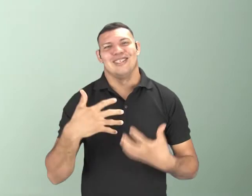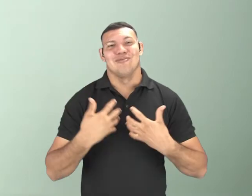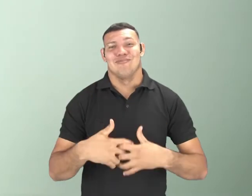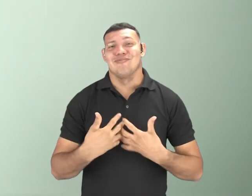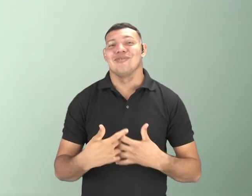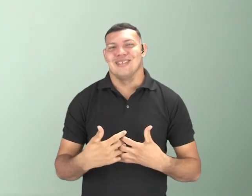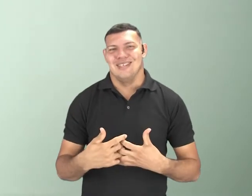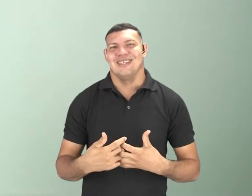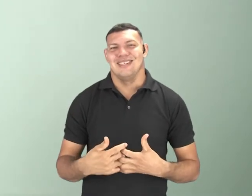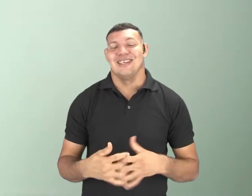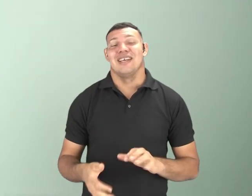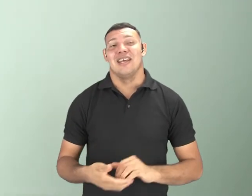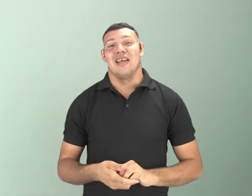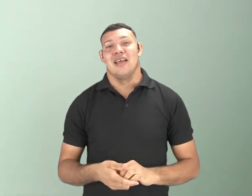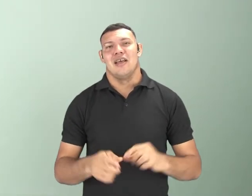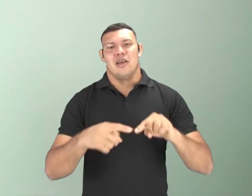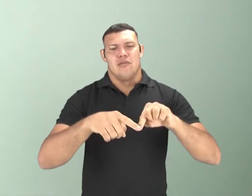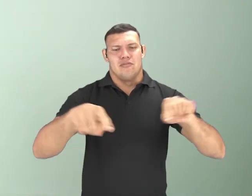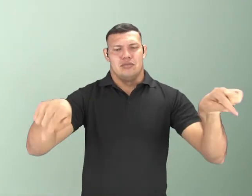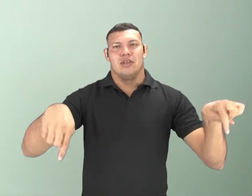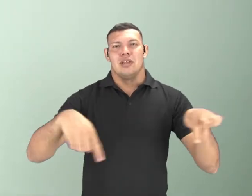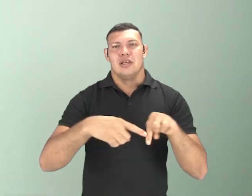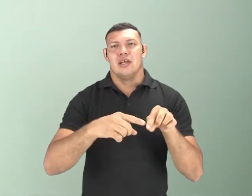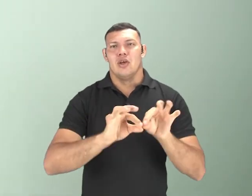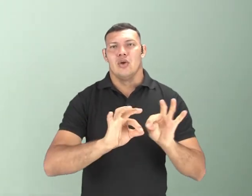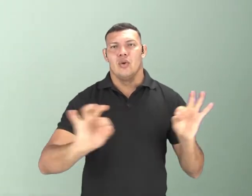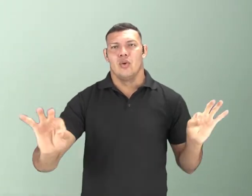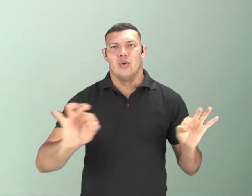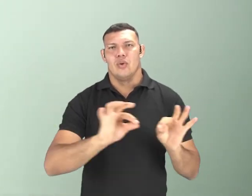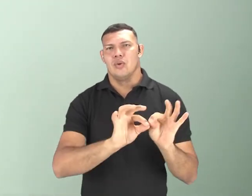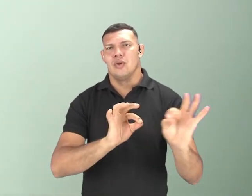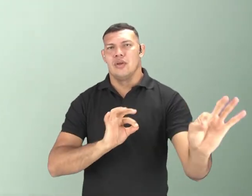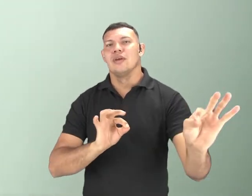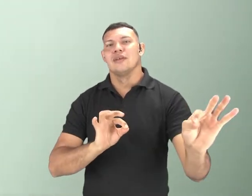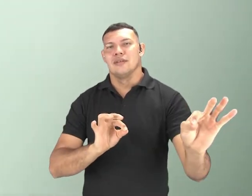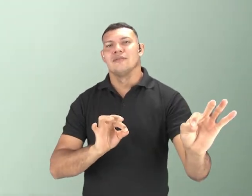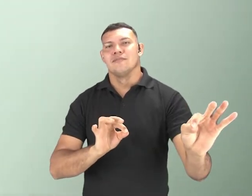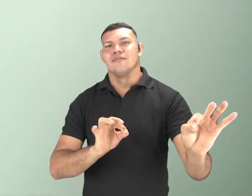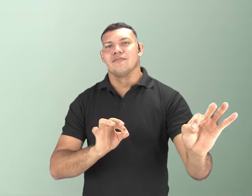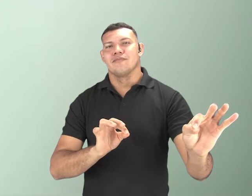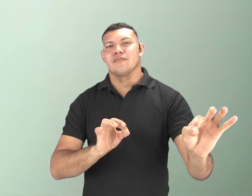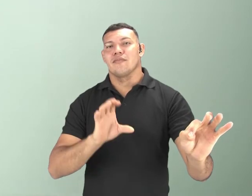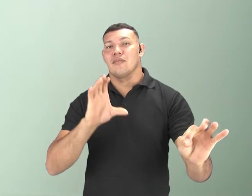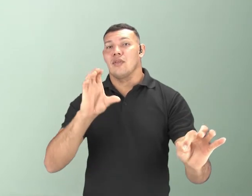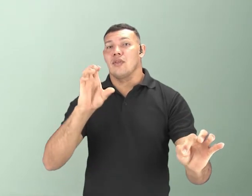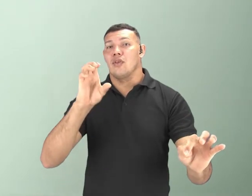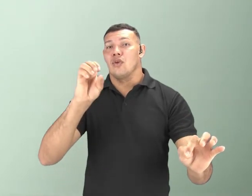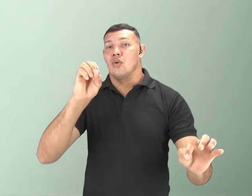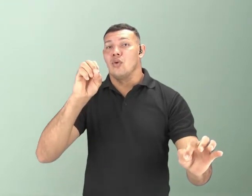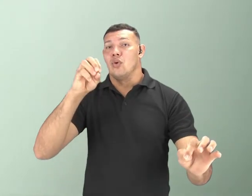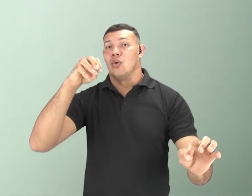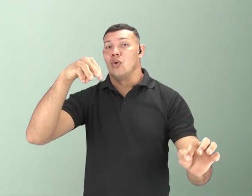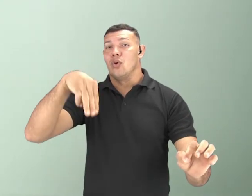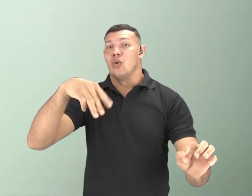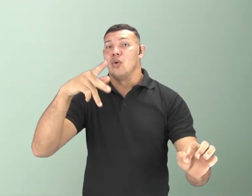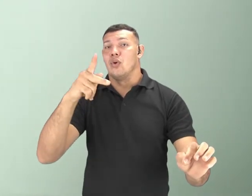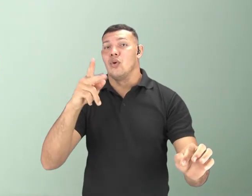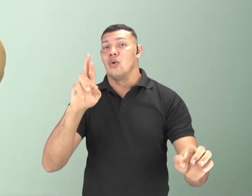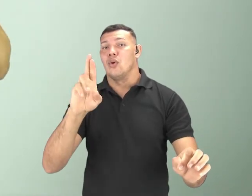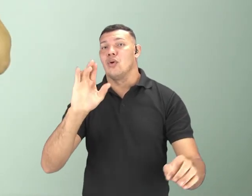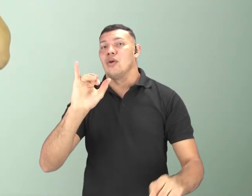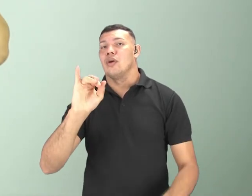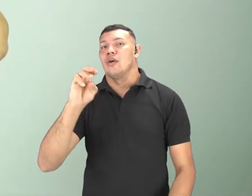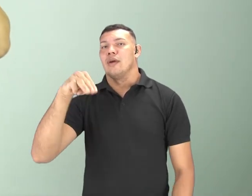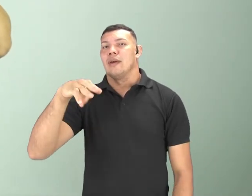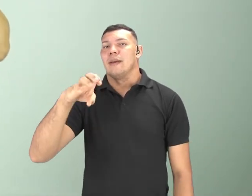sala, né? Então, a saudação se escreve com U e a extensão se escreve com O. Mas